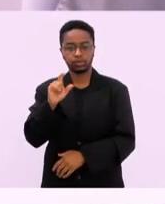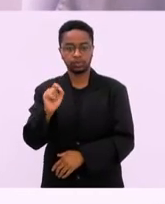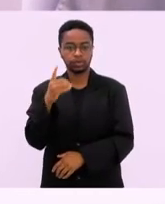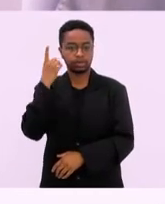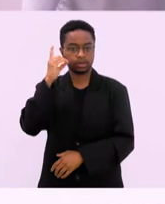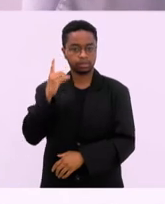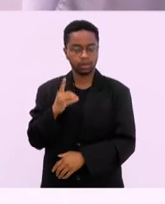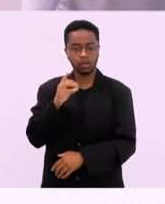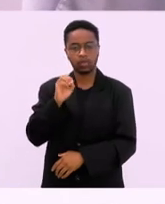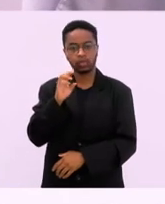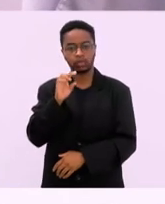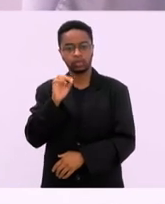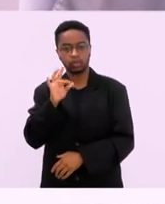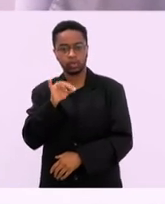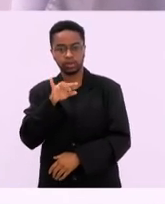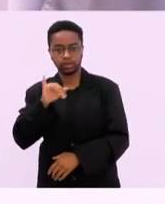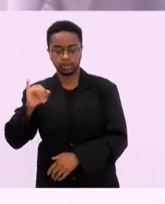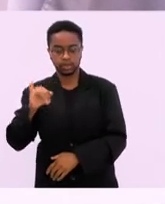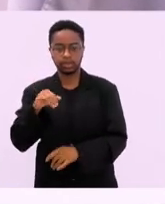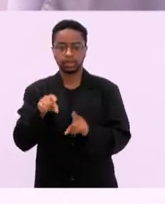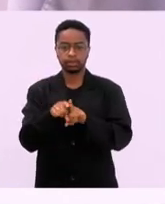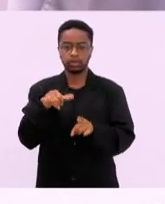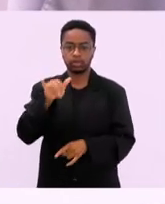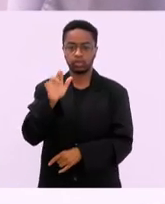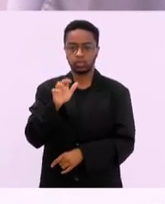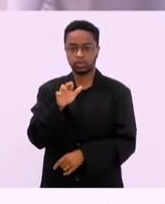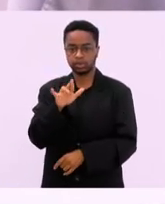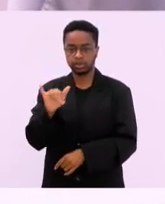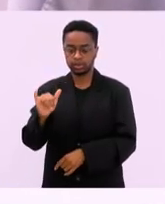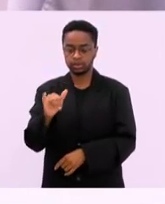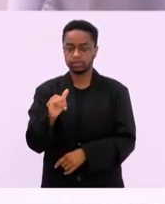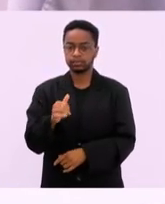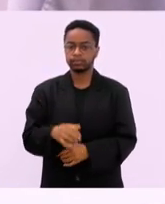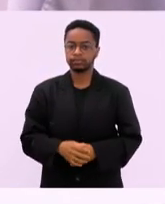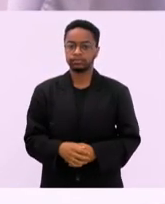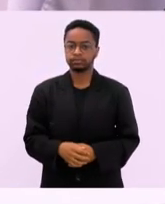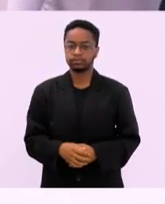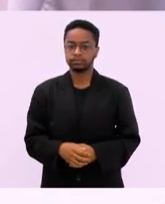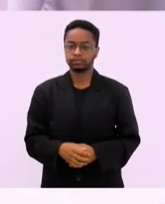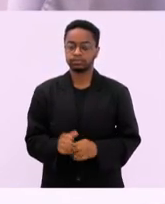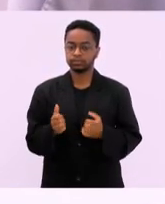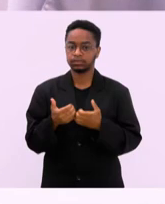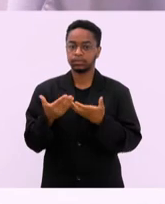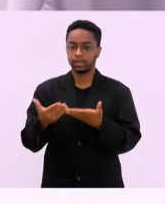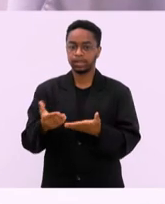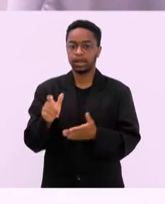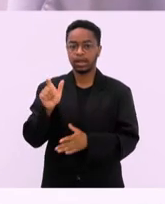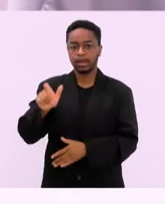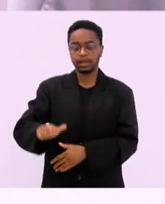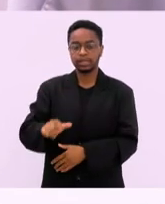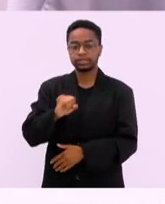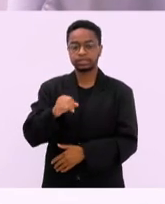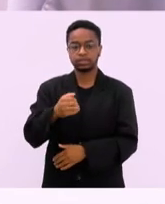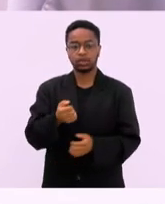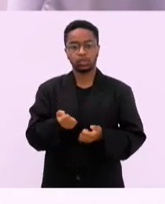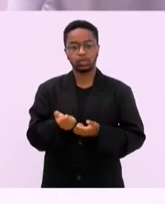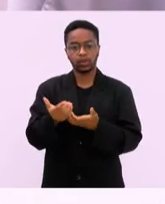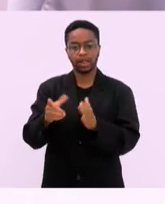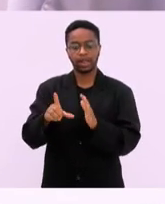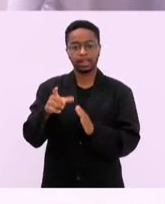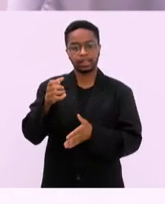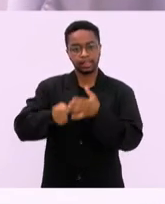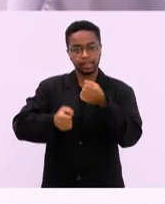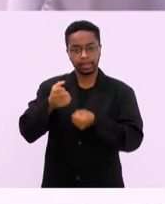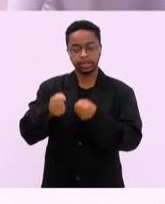Tony de Paula Paes, Sérgio Fernandes e Yuri, que concede às doadoras de leite materno isenção do pagamento de taxa de